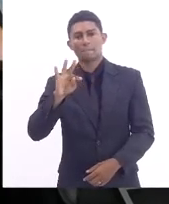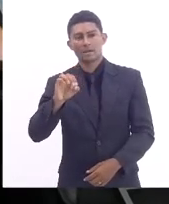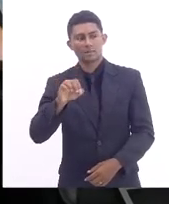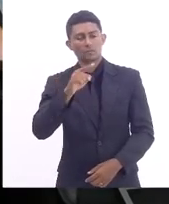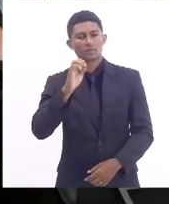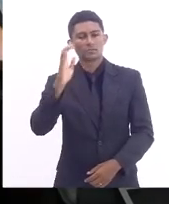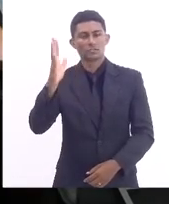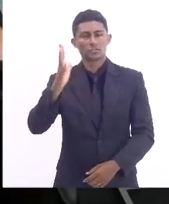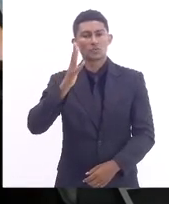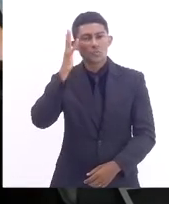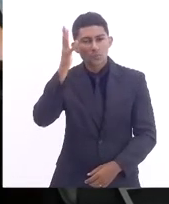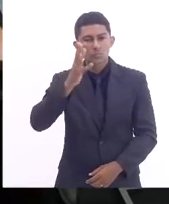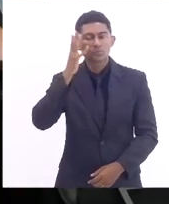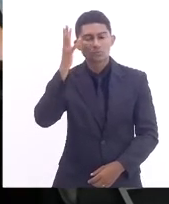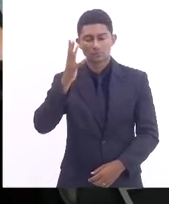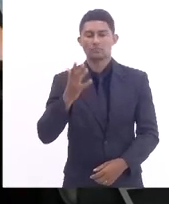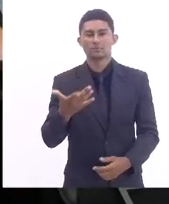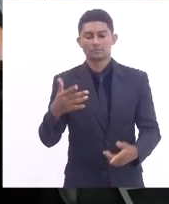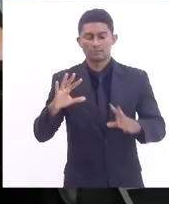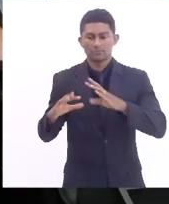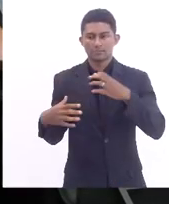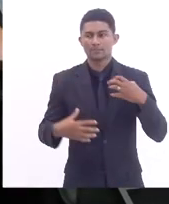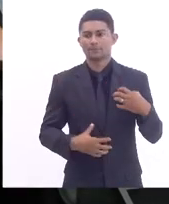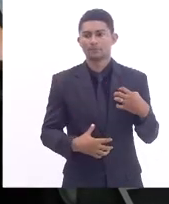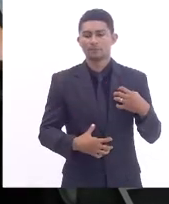para seu discurso de posse o